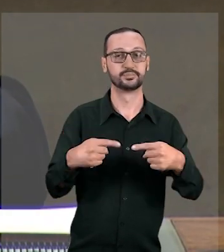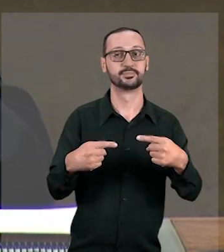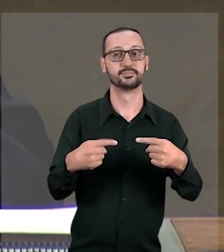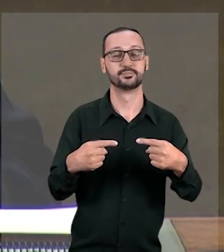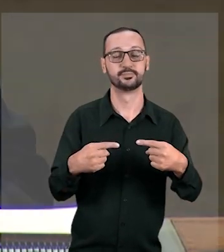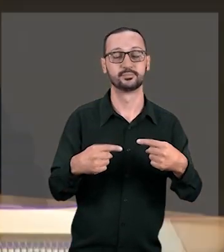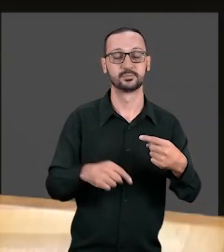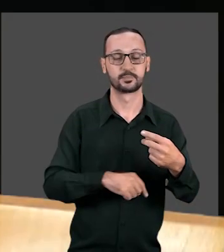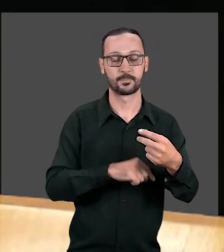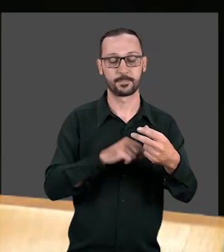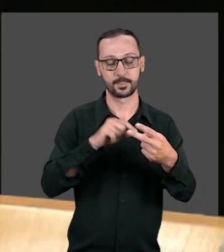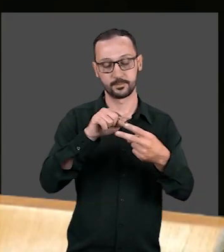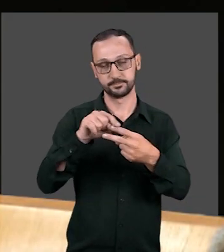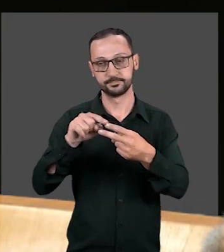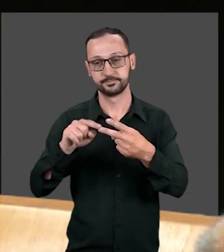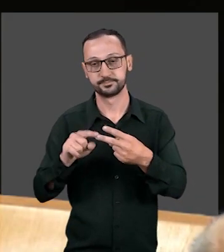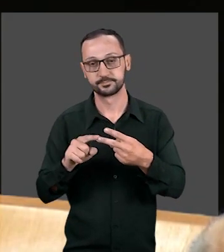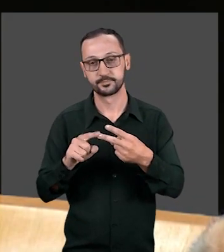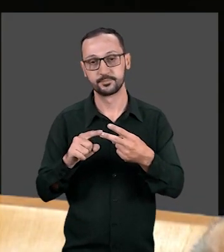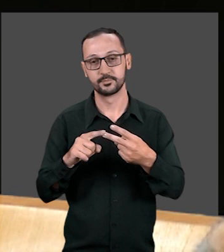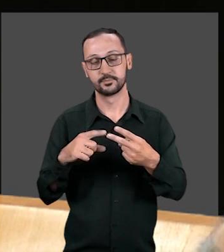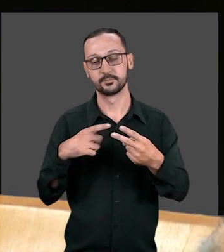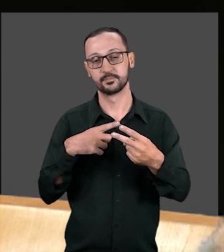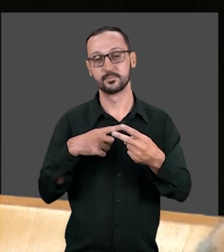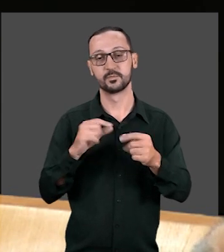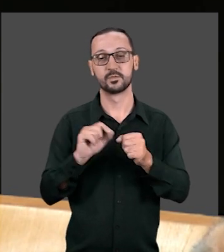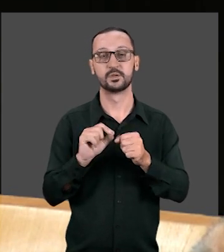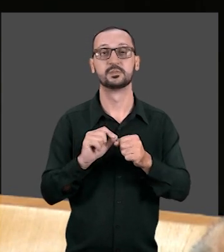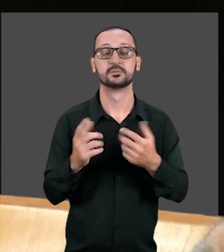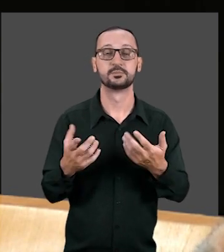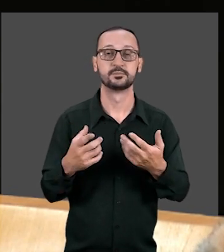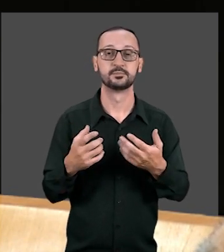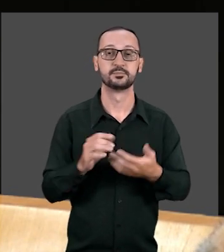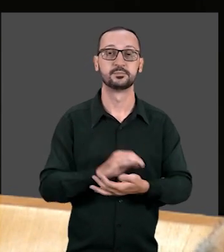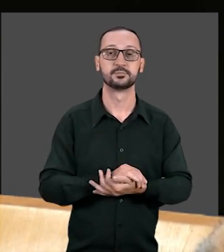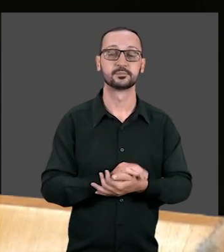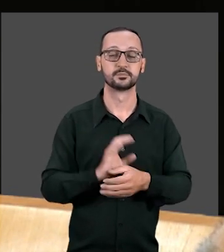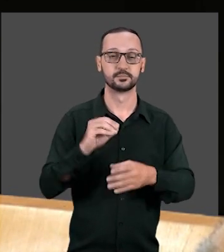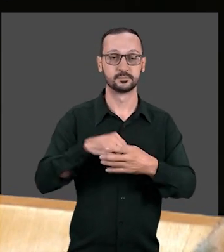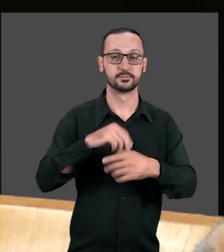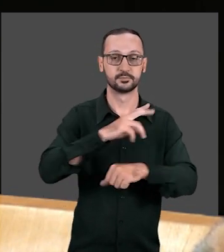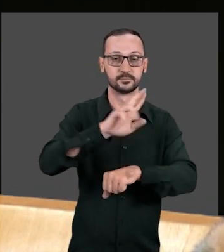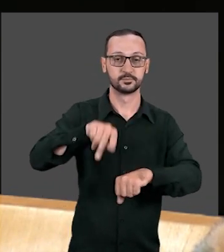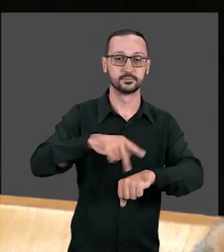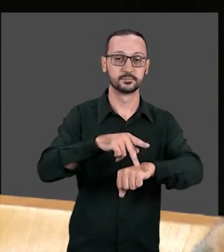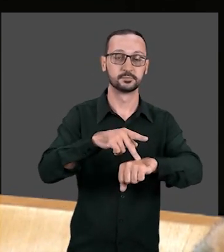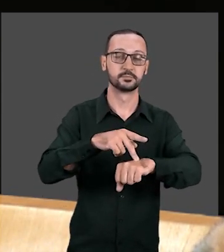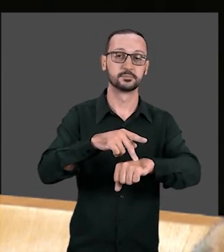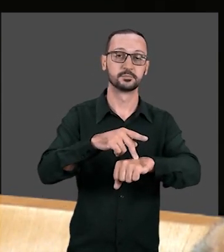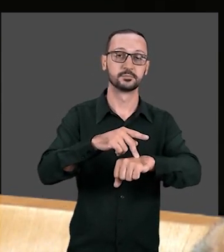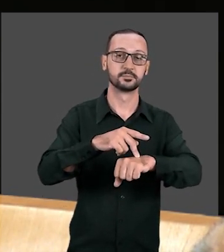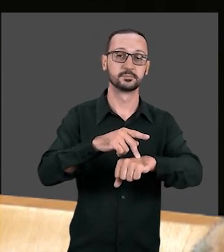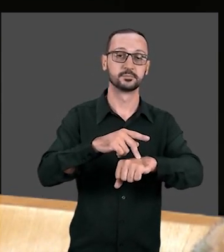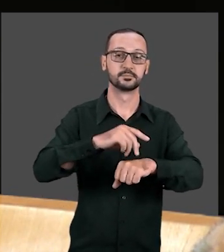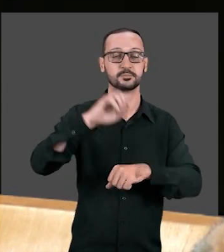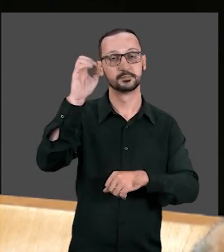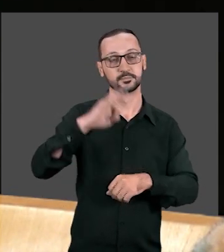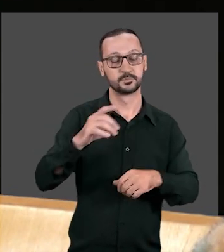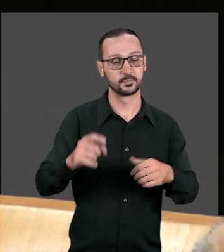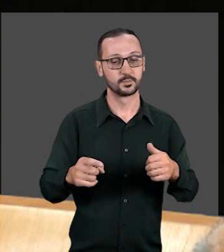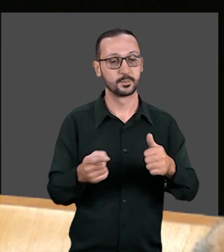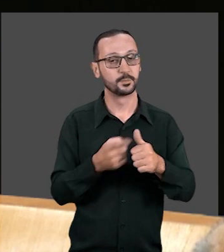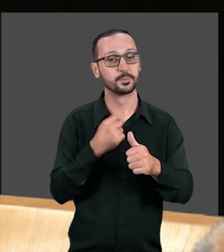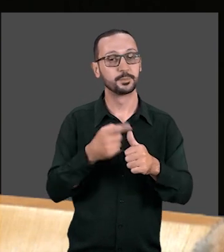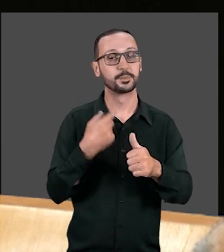existem 2 outros papéis que uma Suprema Corte exerce, notadamente num país, no estágio civilizatório do Brasil. O